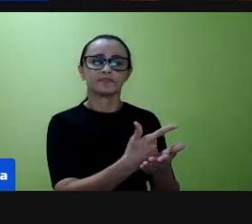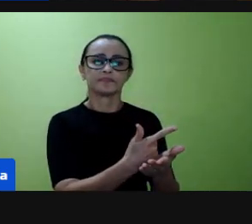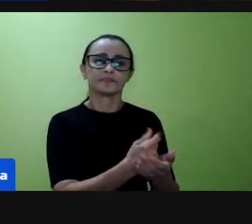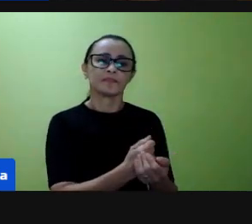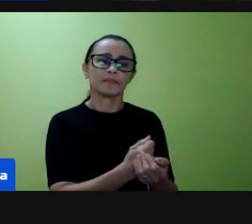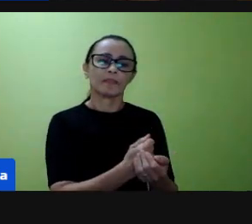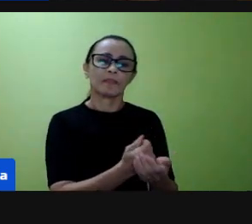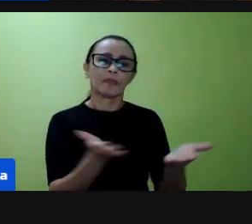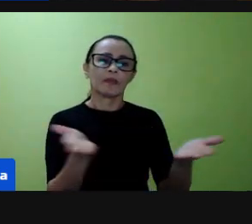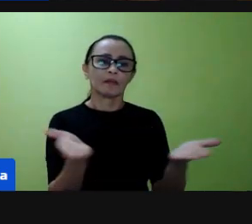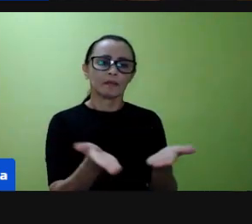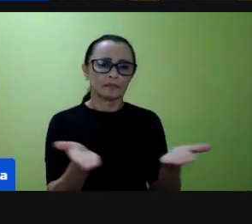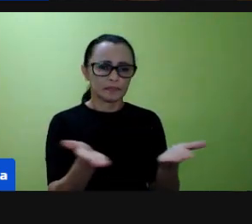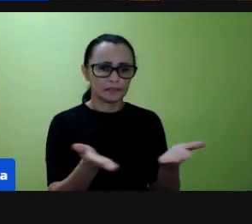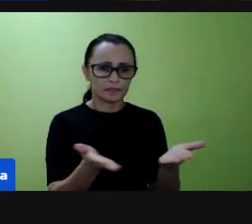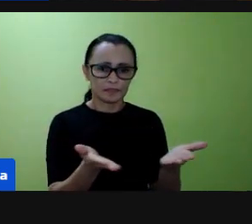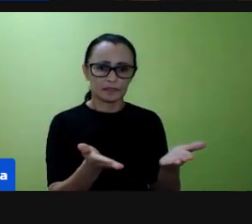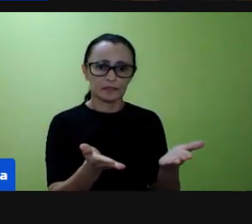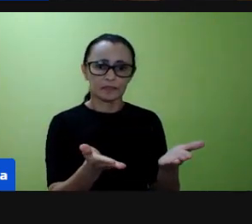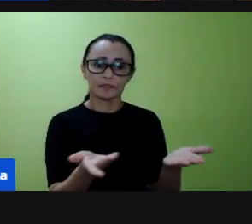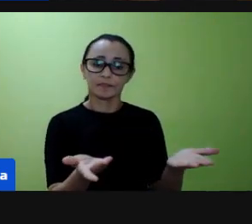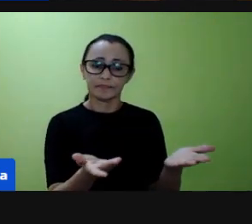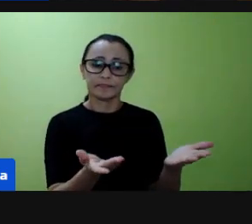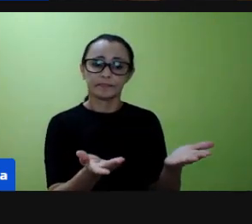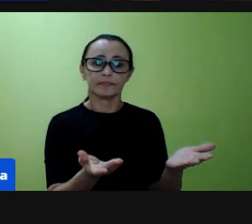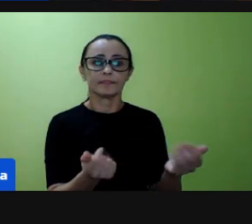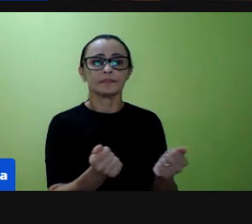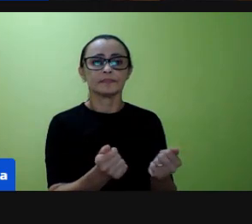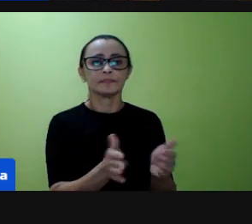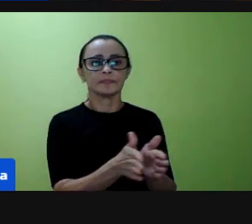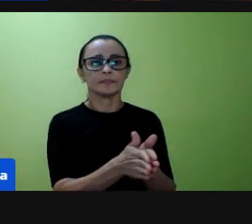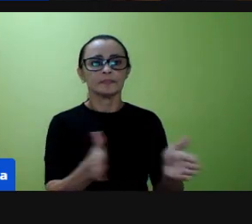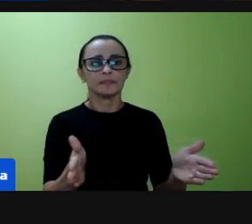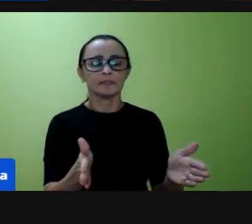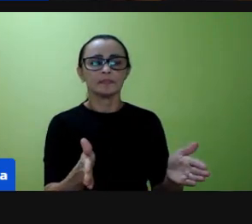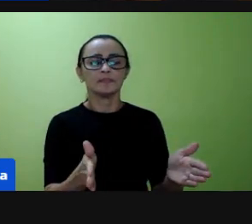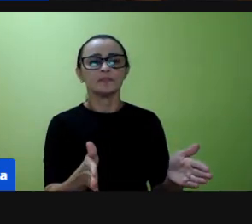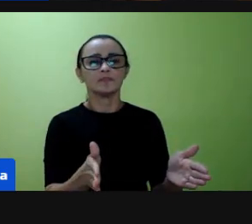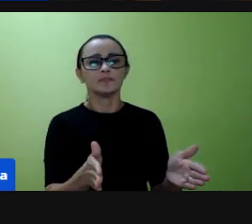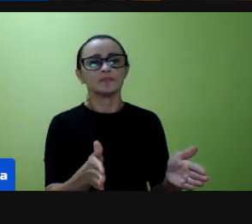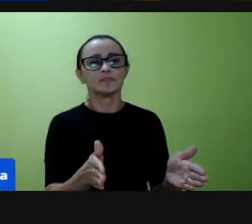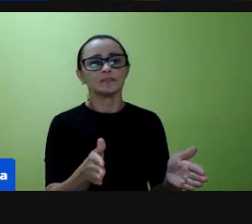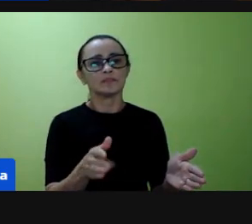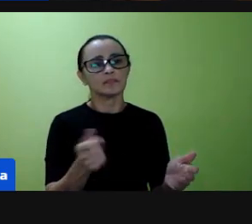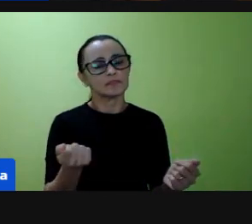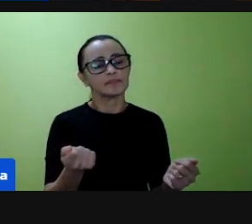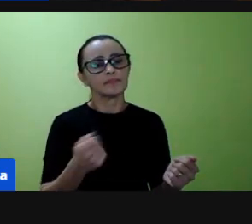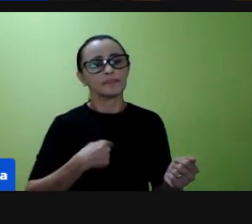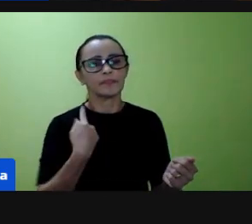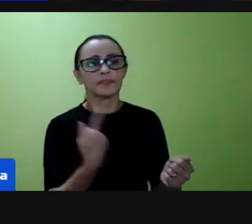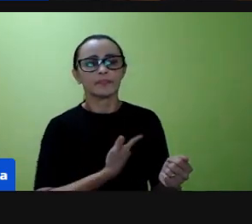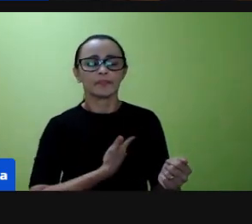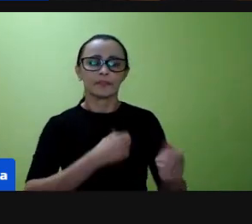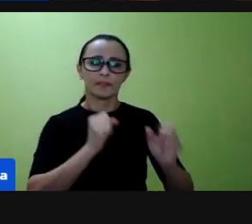nesse modelo, nos vimos livres dessa questão, né? E é claro que, por um